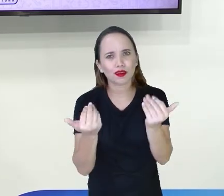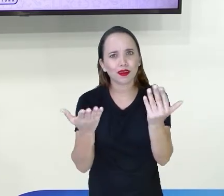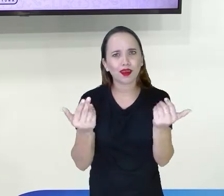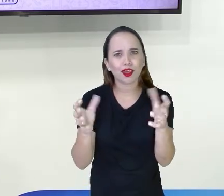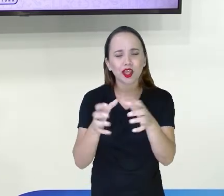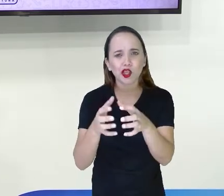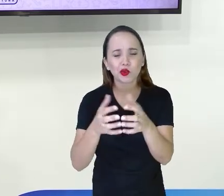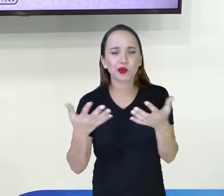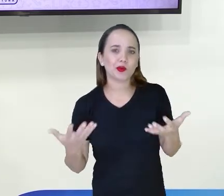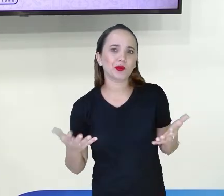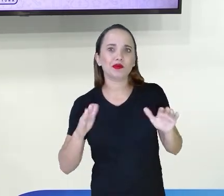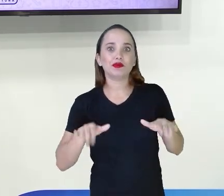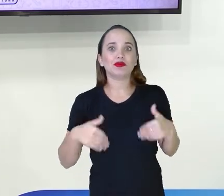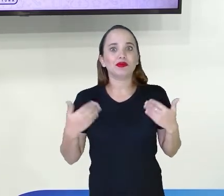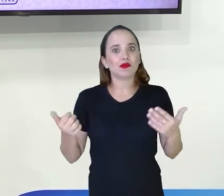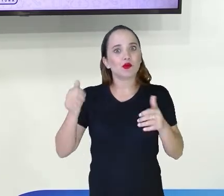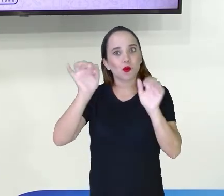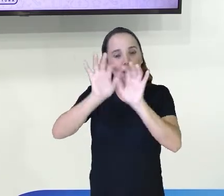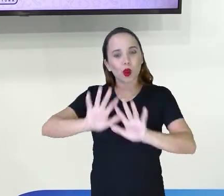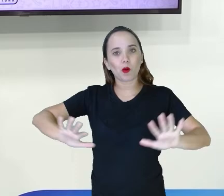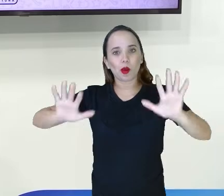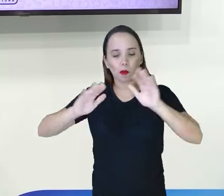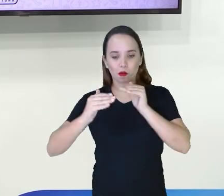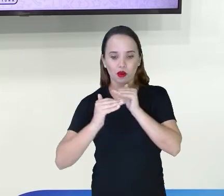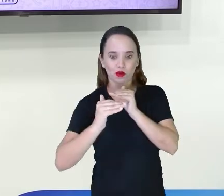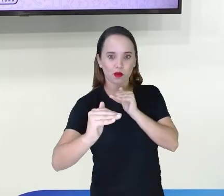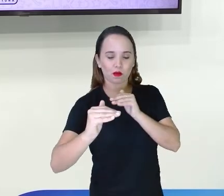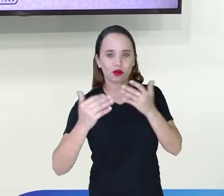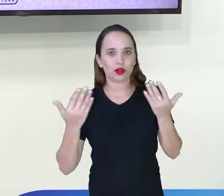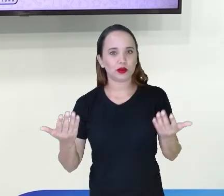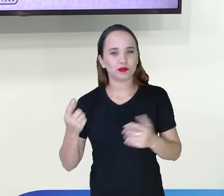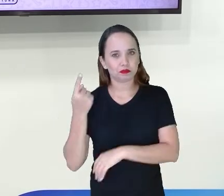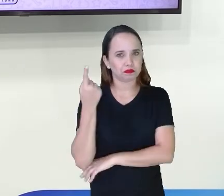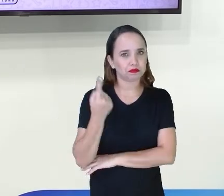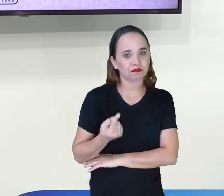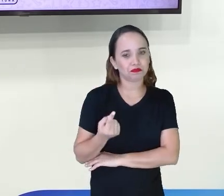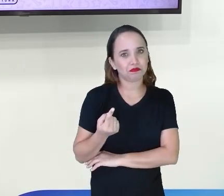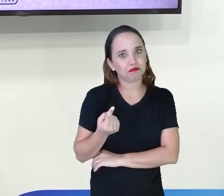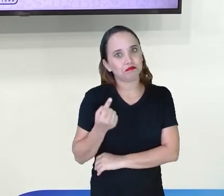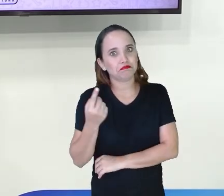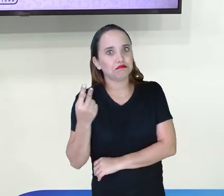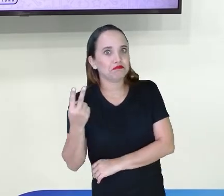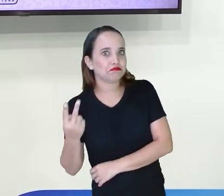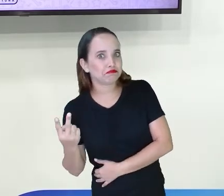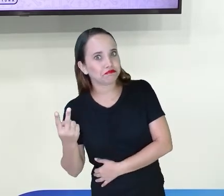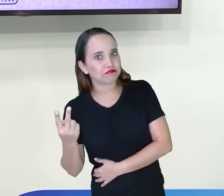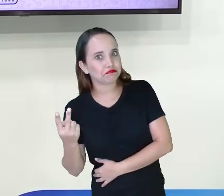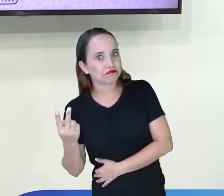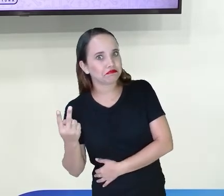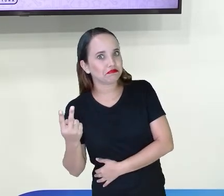Que figura plana eu consigo? Dou-lhe uma, dou-lhe duas,